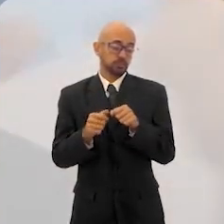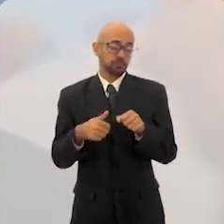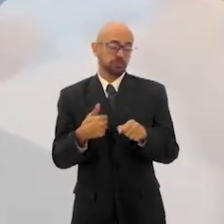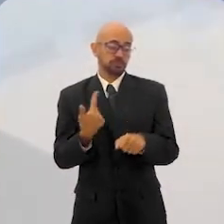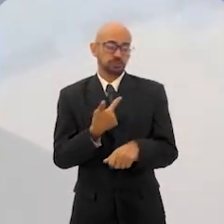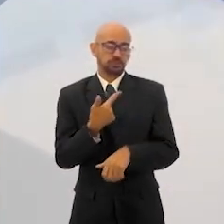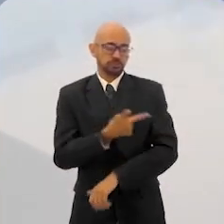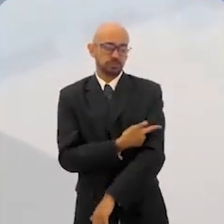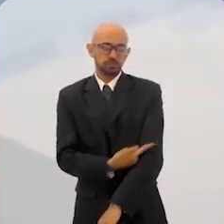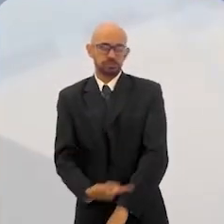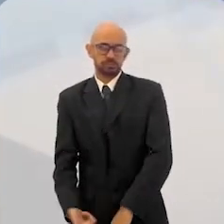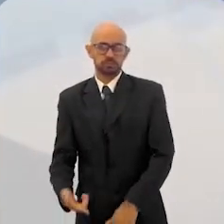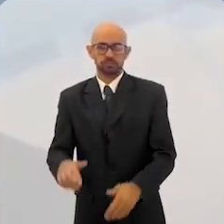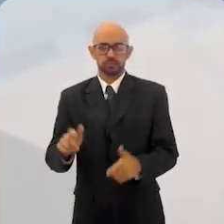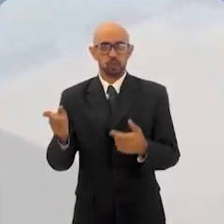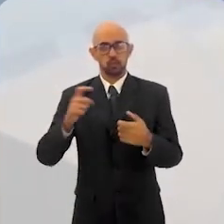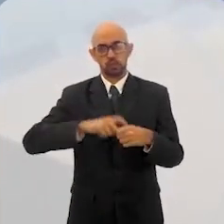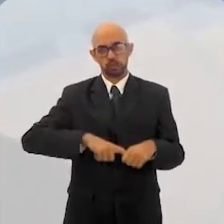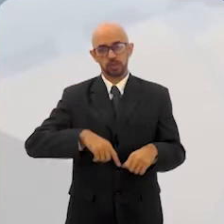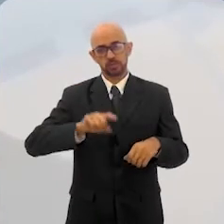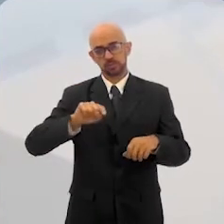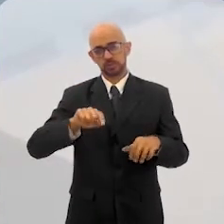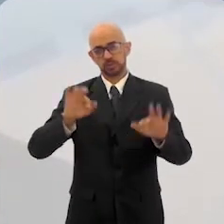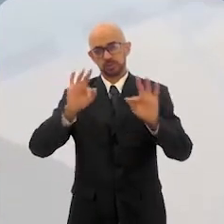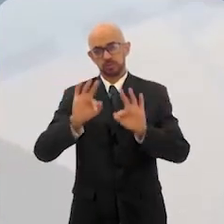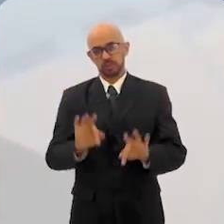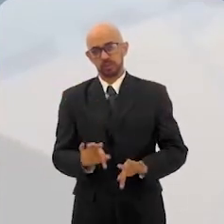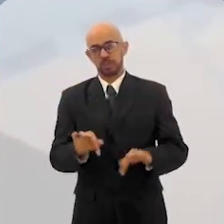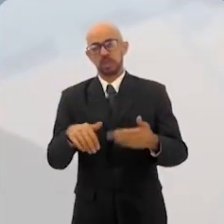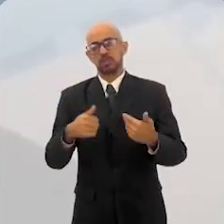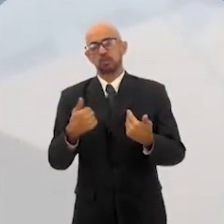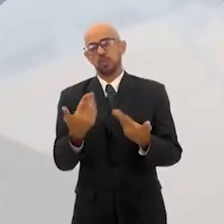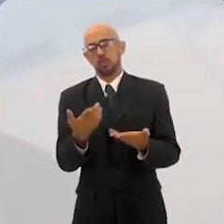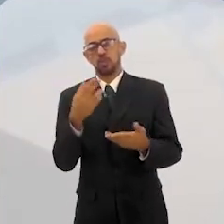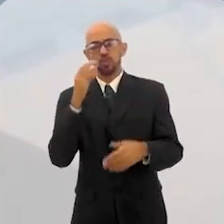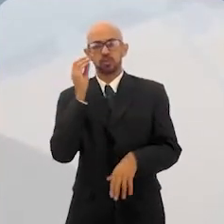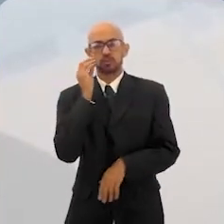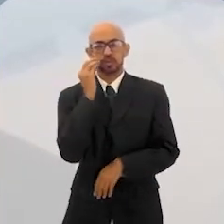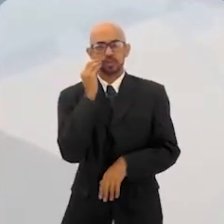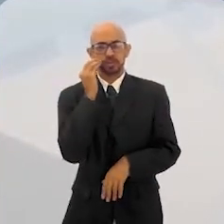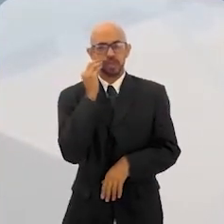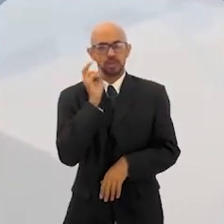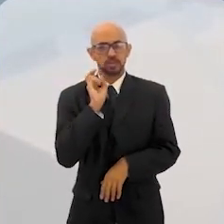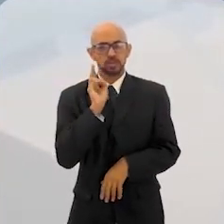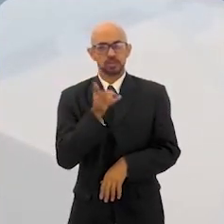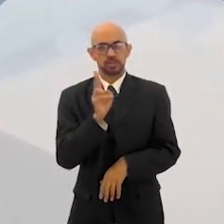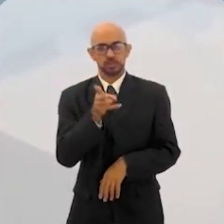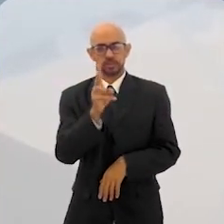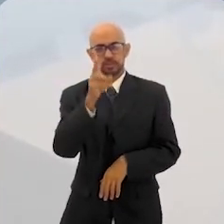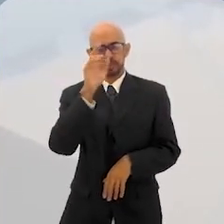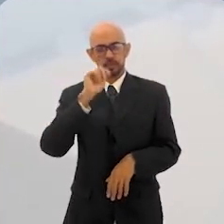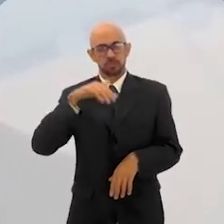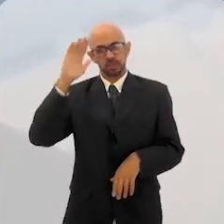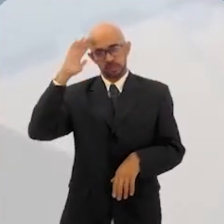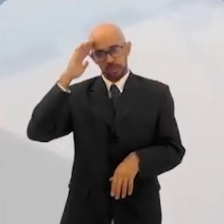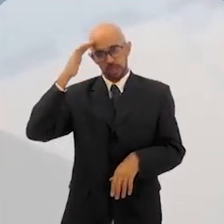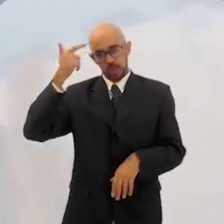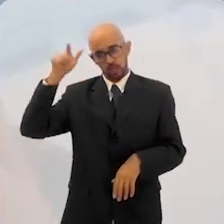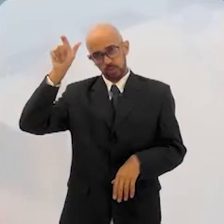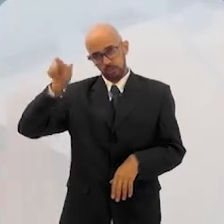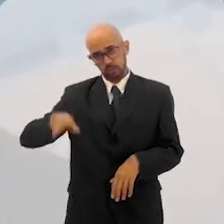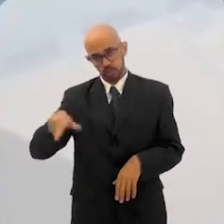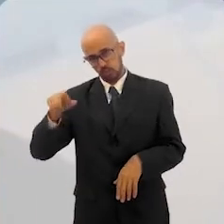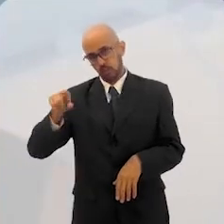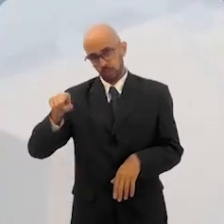e aí voltando, né, lá para o início, dessa questão da felicidade, de tentar sempre passar, entender o outro, né? Eu